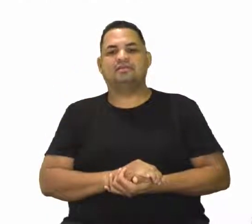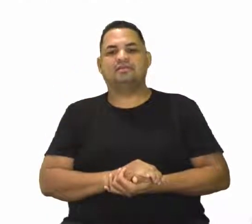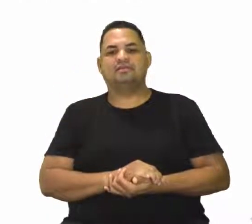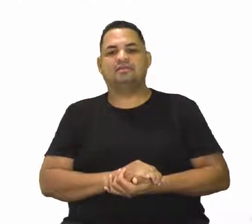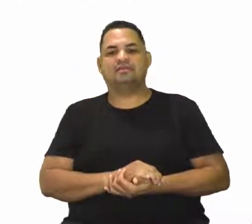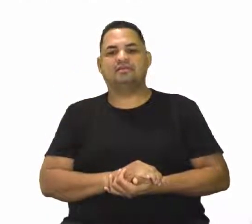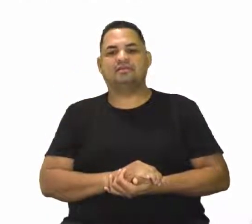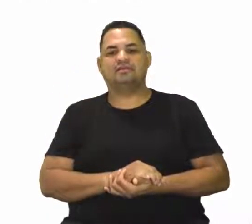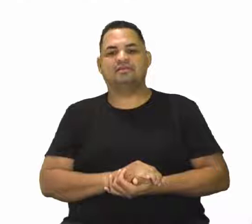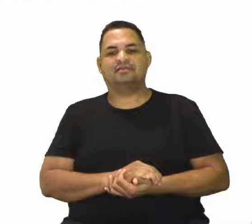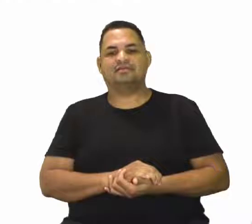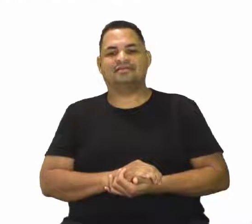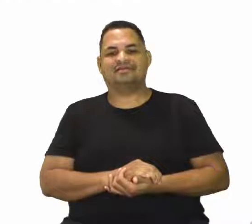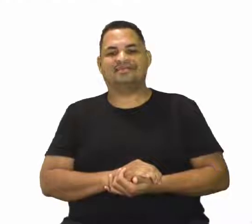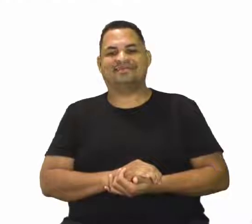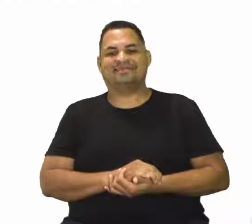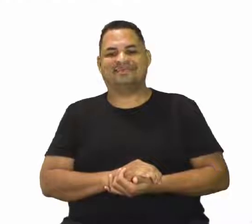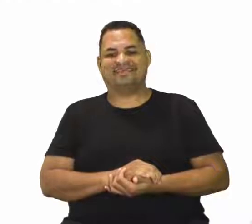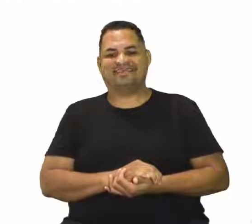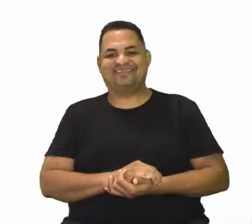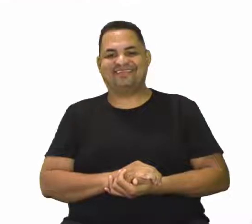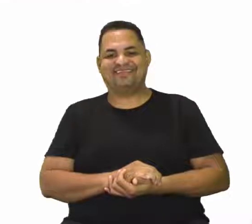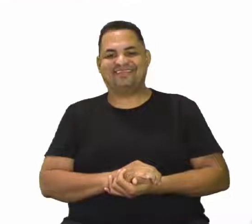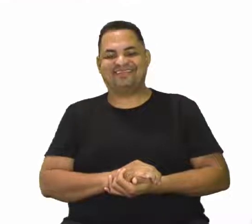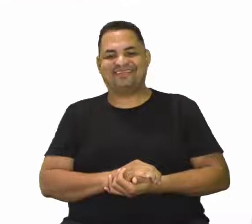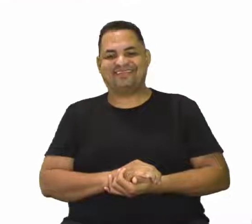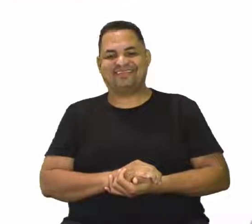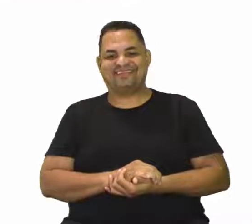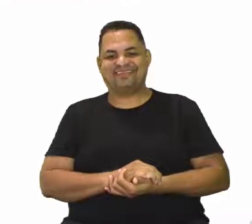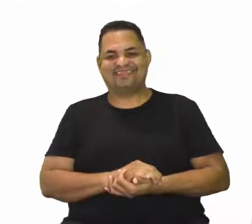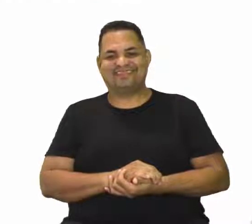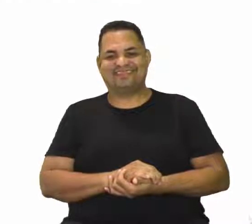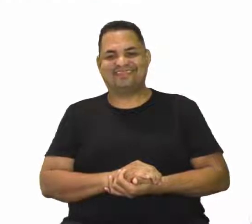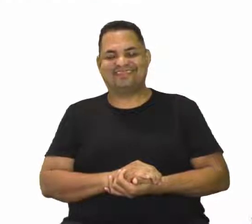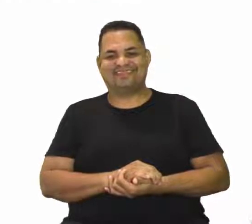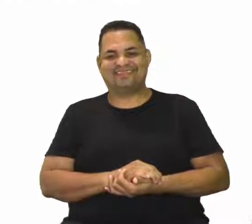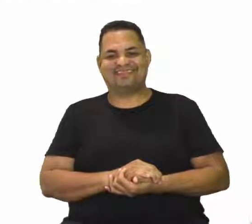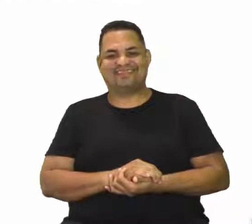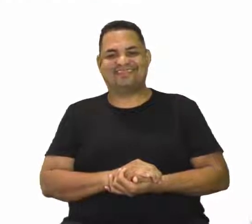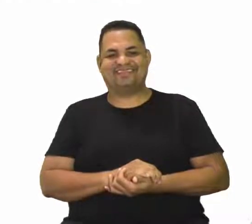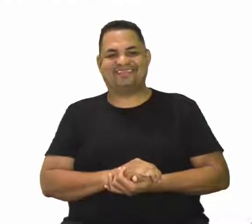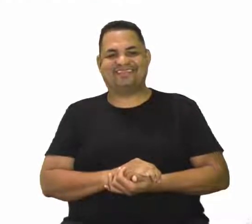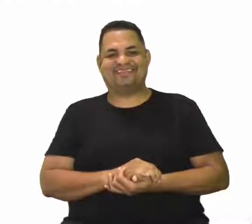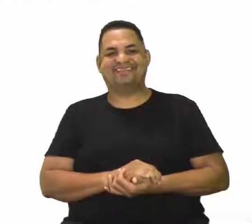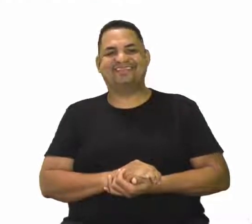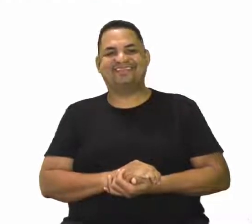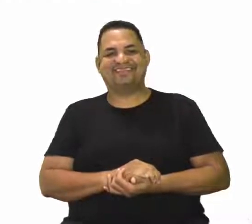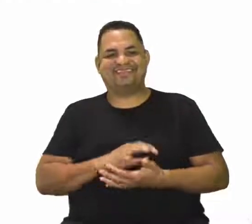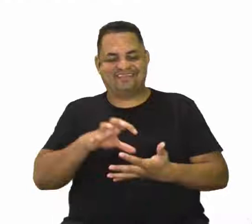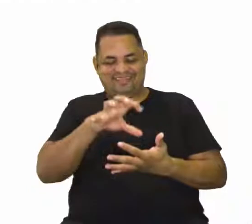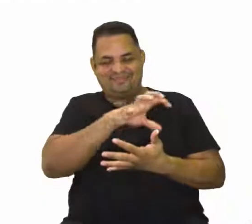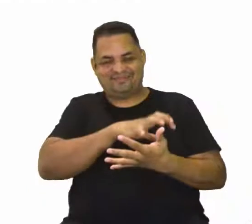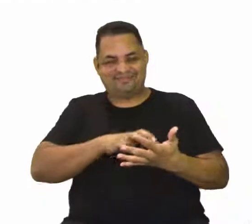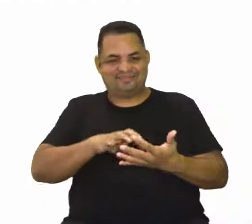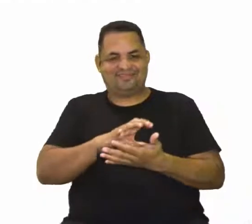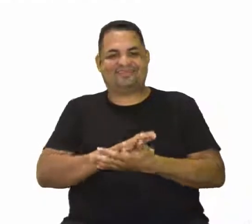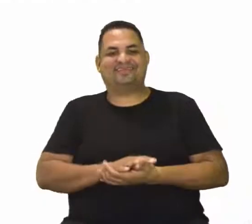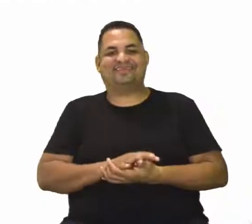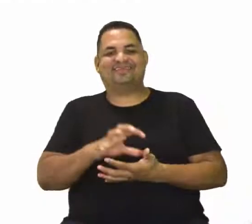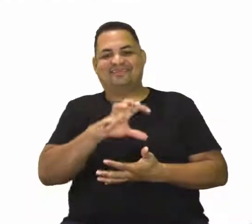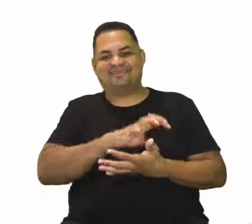e é assim eu pensava que era o Batman Mas essa é bolivariana rapaz como é que é rapaz bolivariano a Revolução Americana